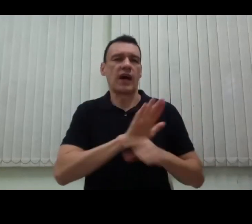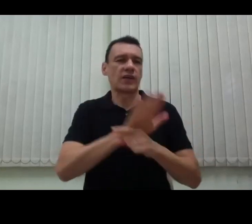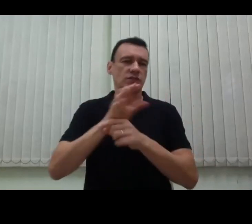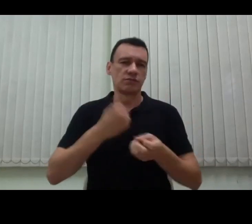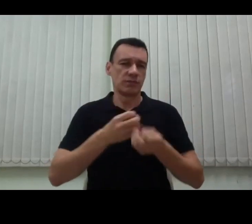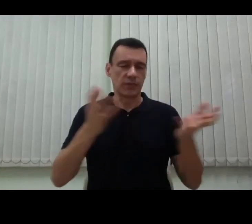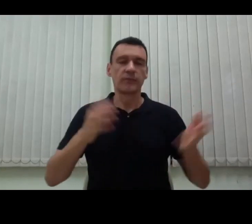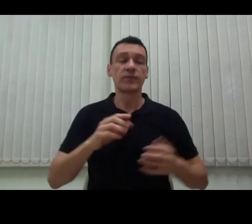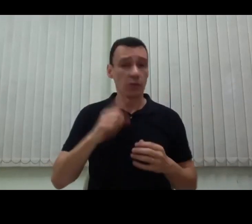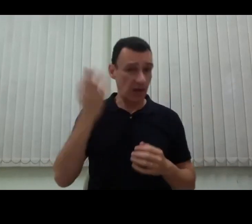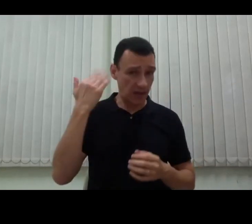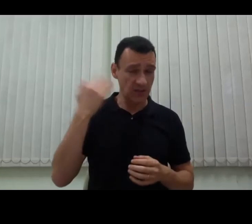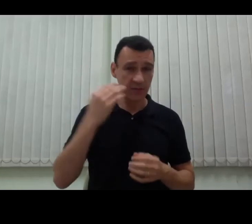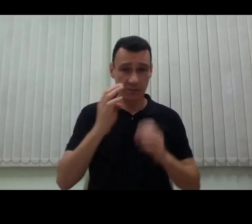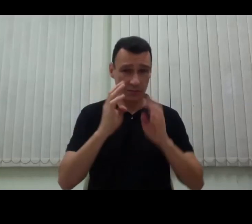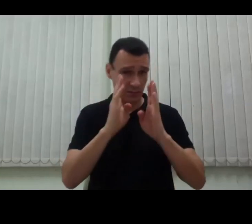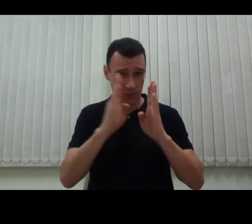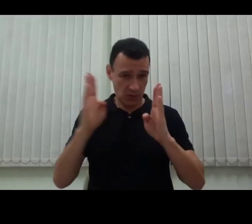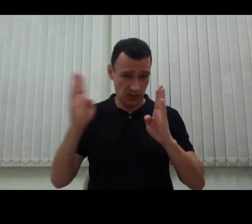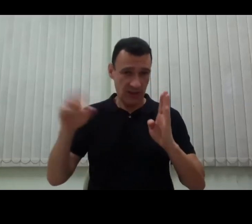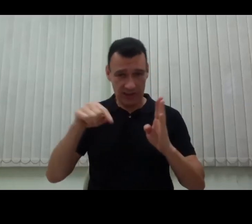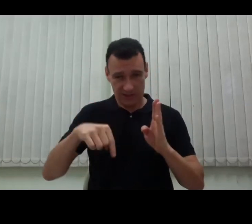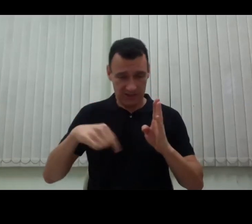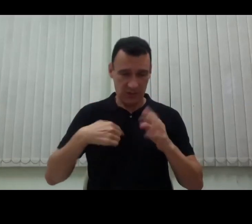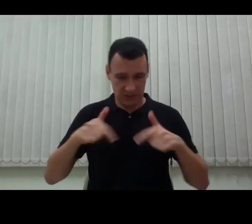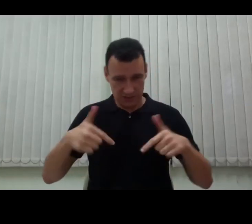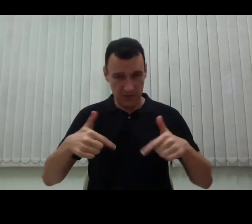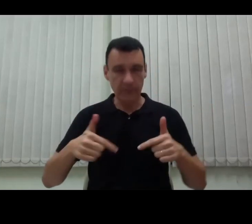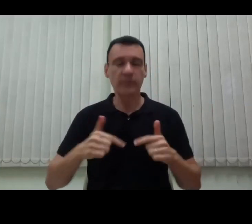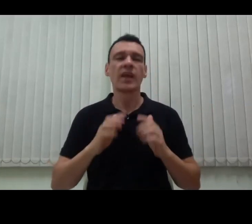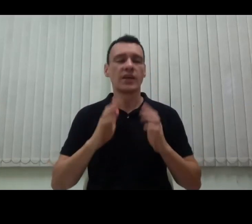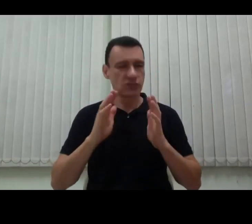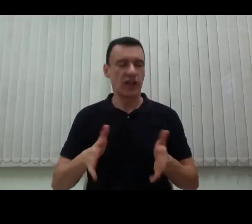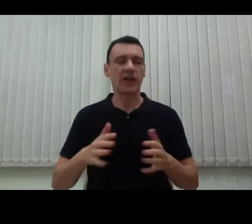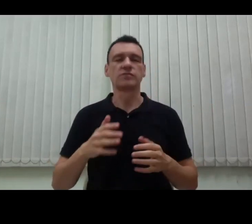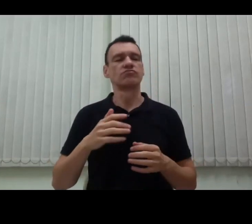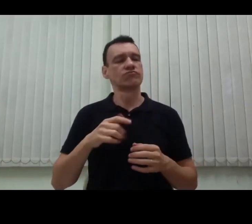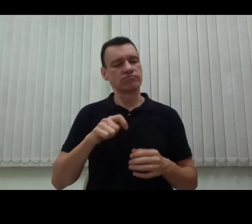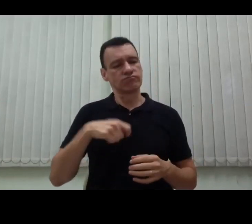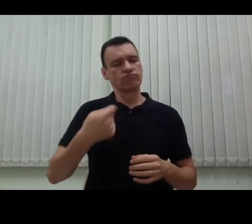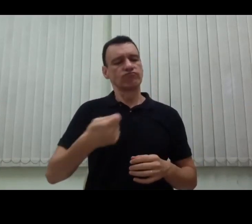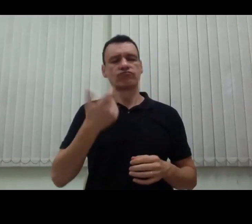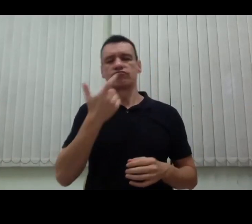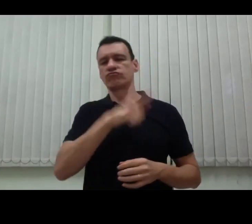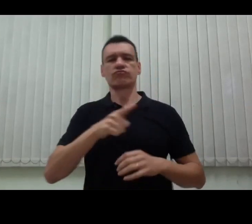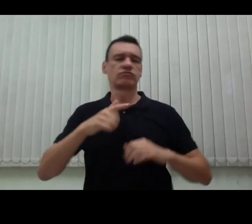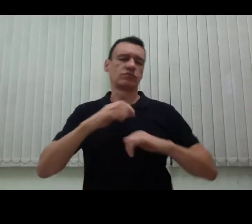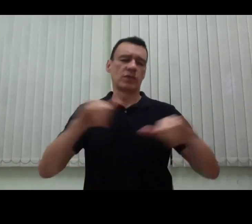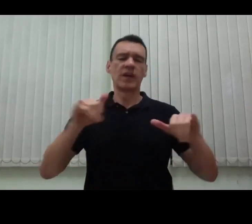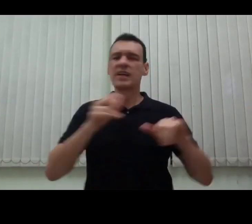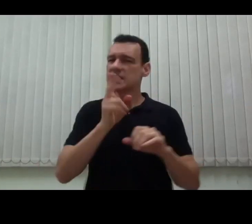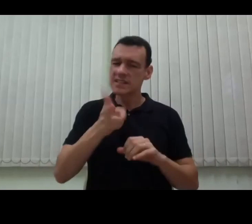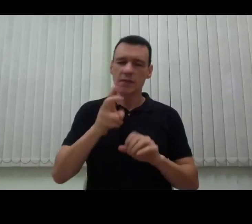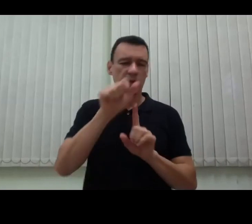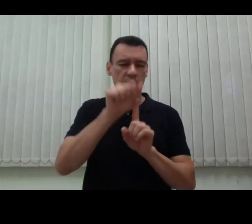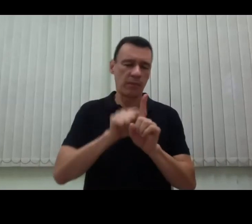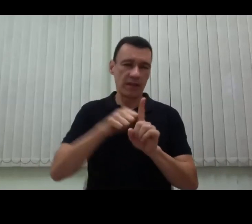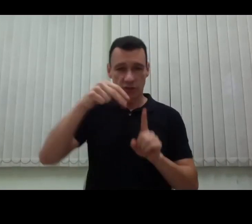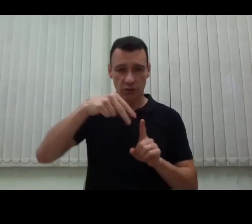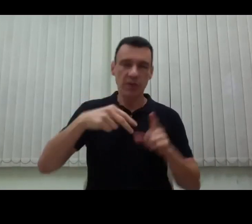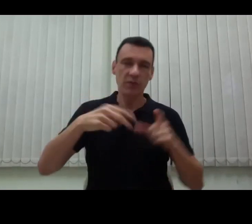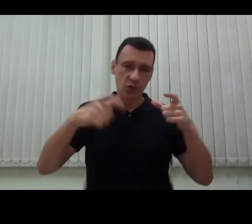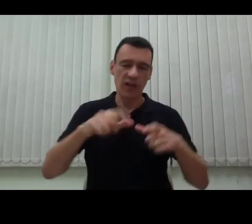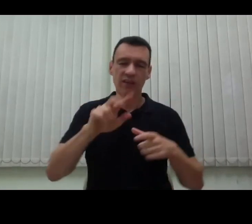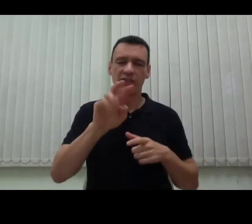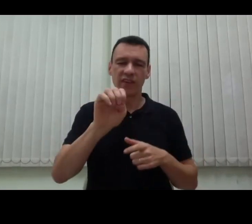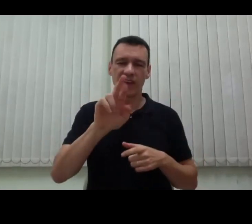Correia. Ele foi institucionalizado, acontece todo ano em novembro, o projeto Consciência Negra na Viriato Correia, e